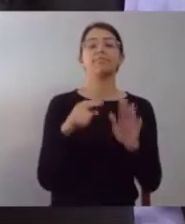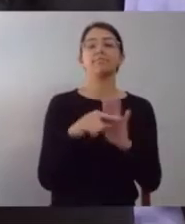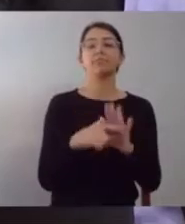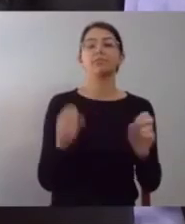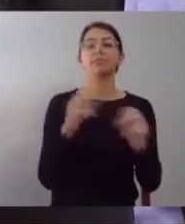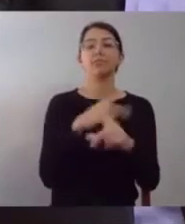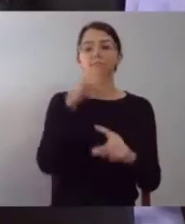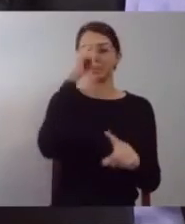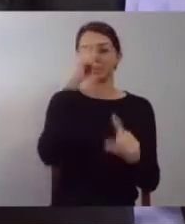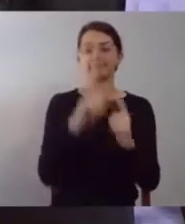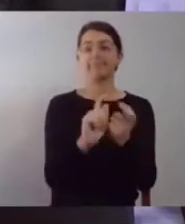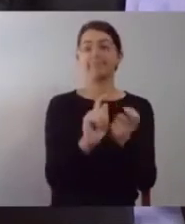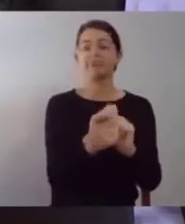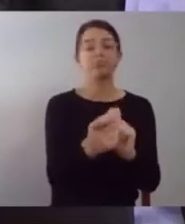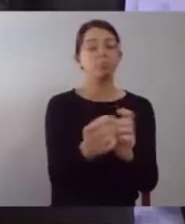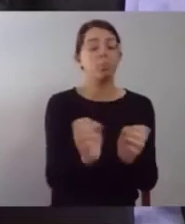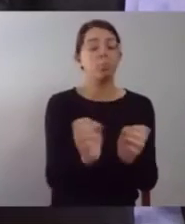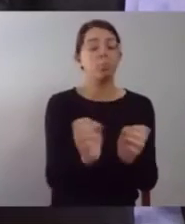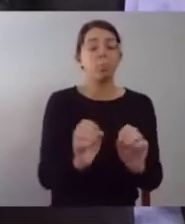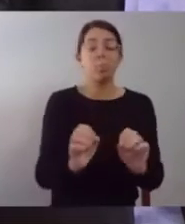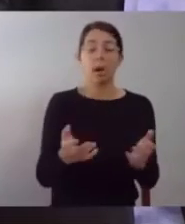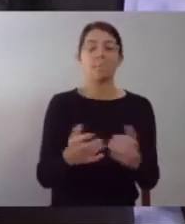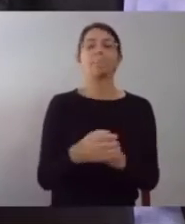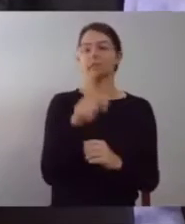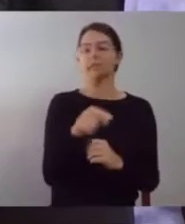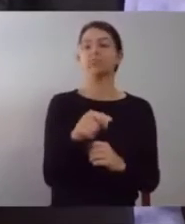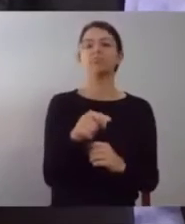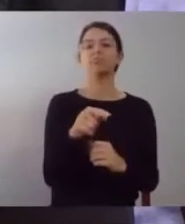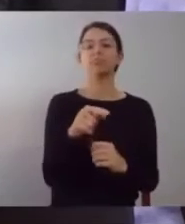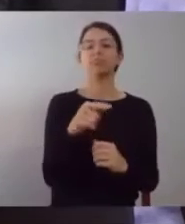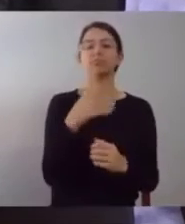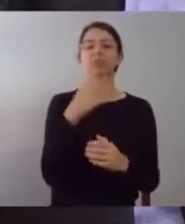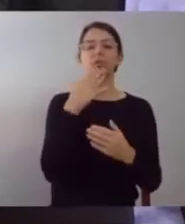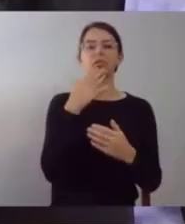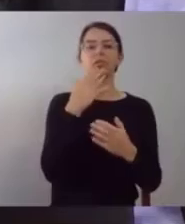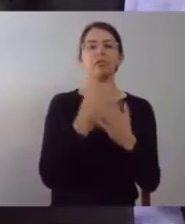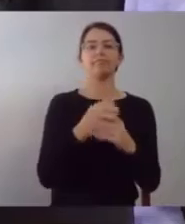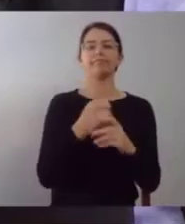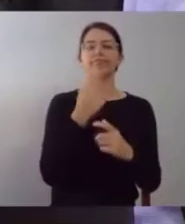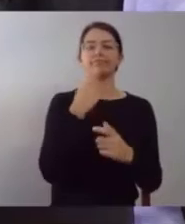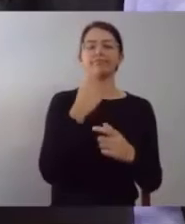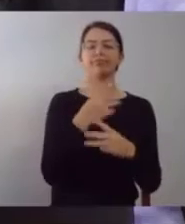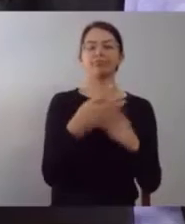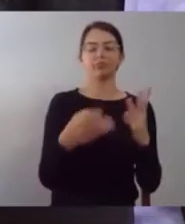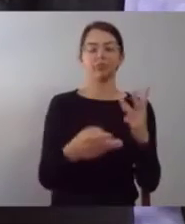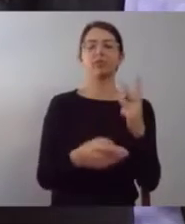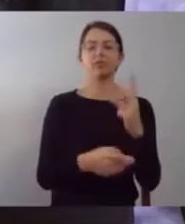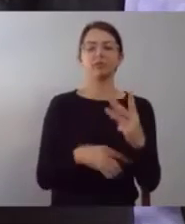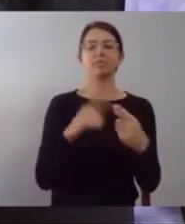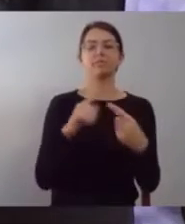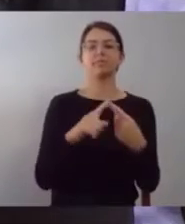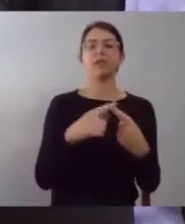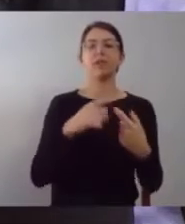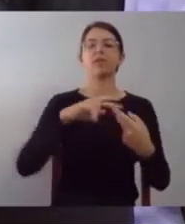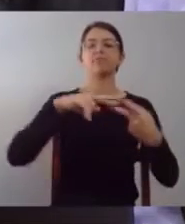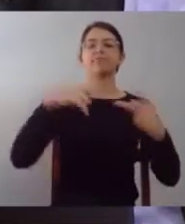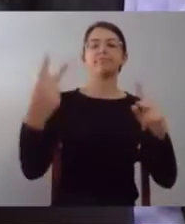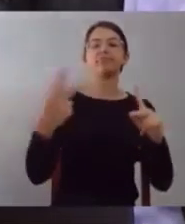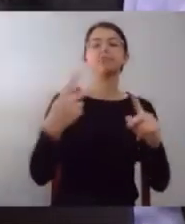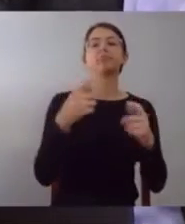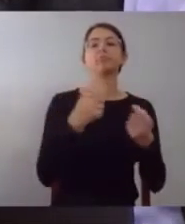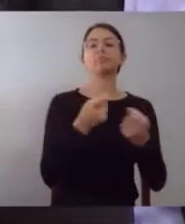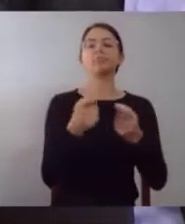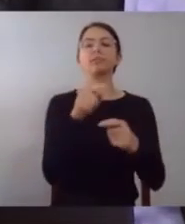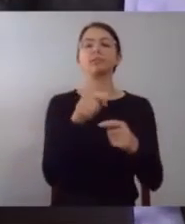tratamento. Esta afirmação levanta rapidamente 3 questões. Ao poder político perguntamos: o que fez para alterar